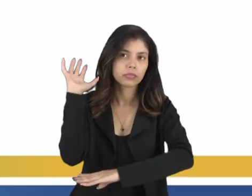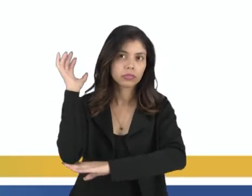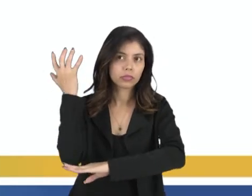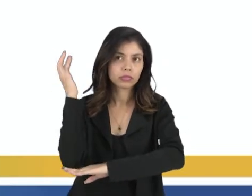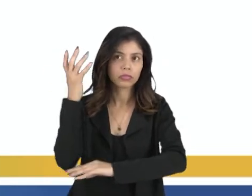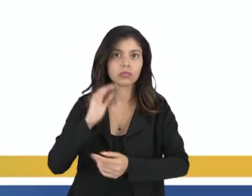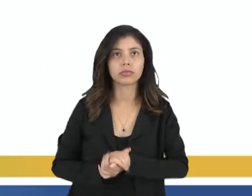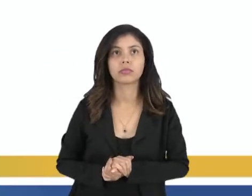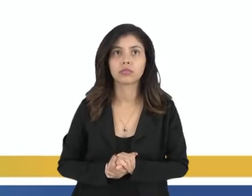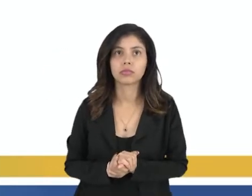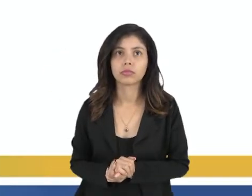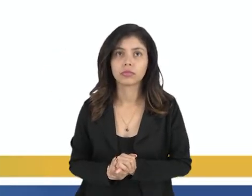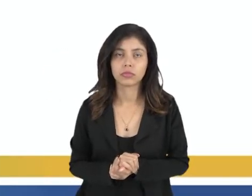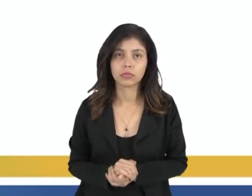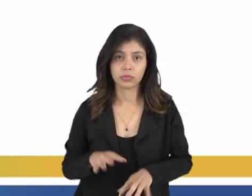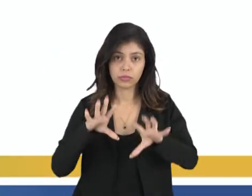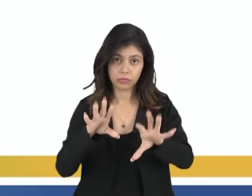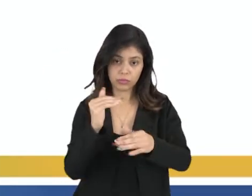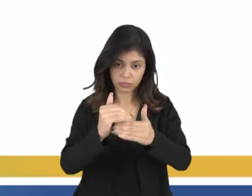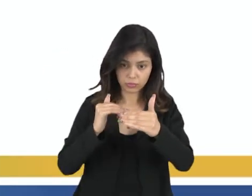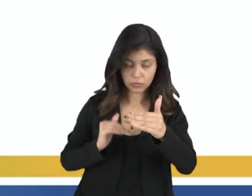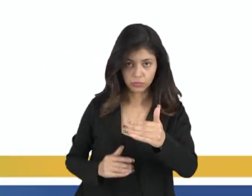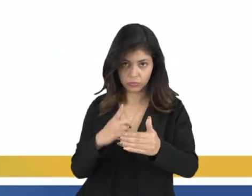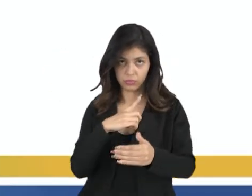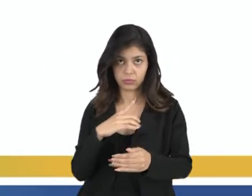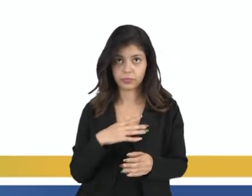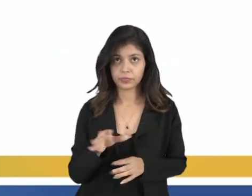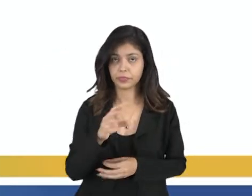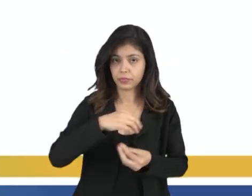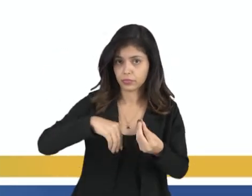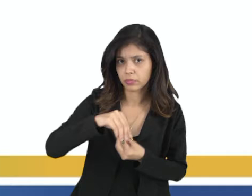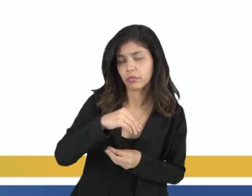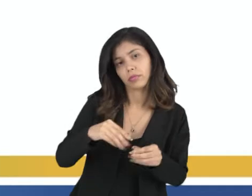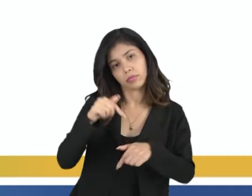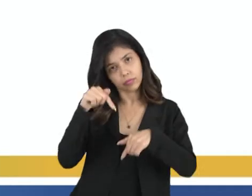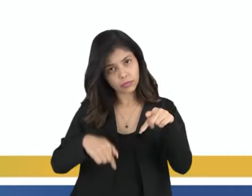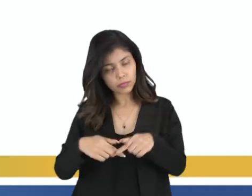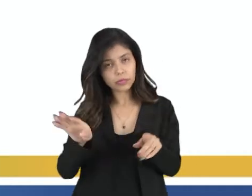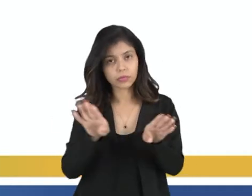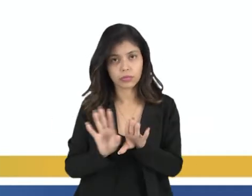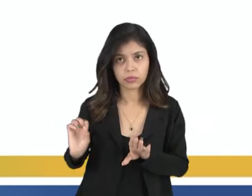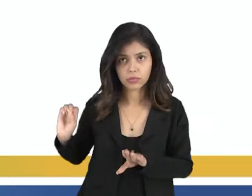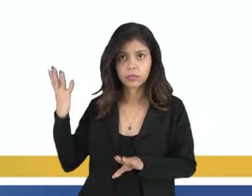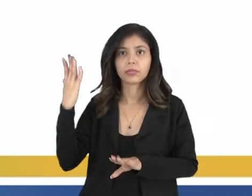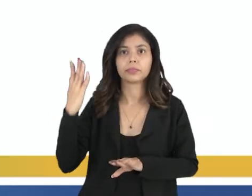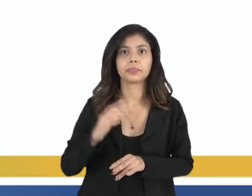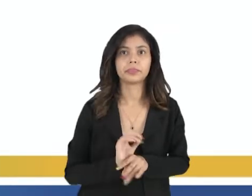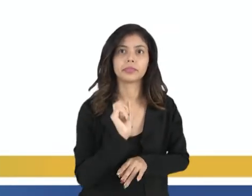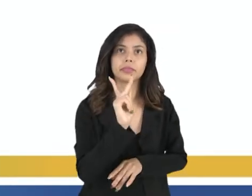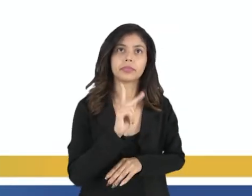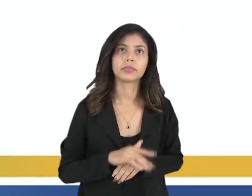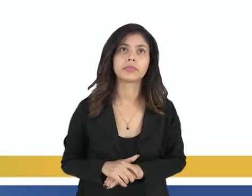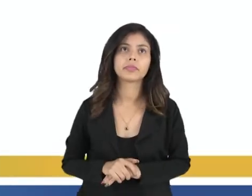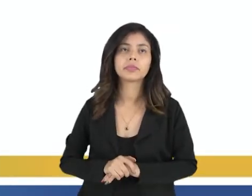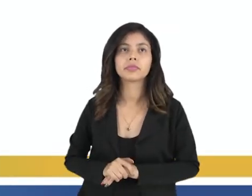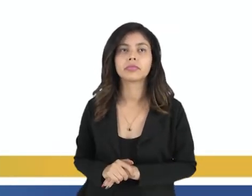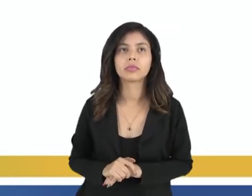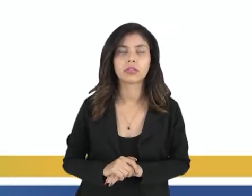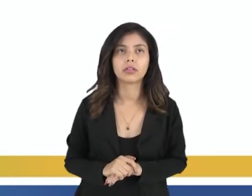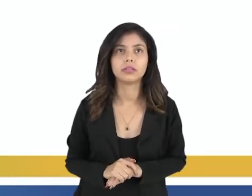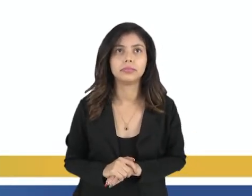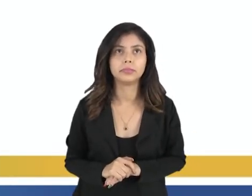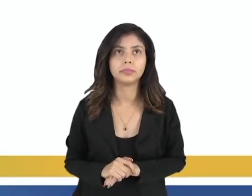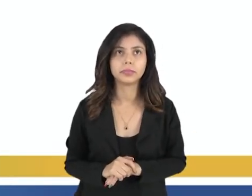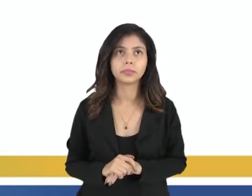plantas, a fotossíntese, e aqui embaixo a gente tem a reação química que acontece, ok?